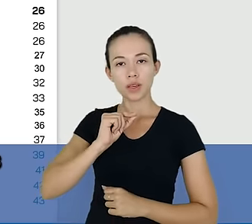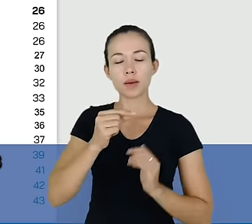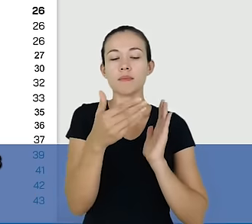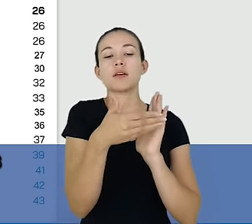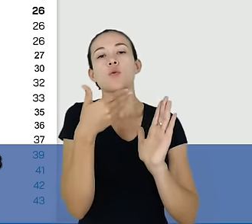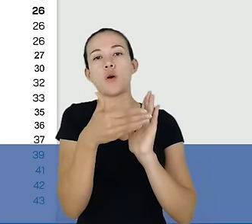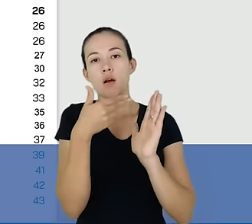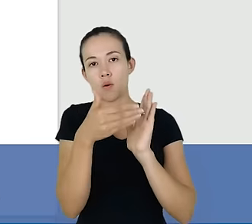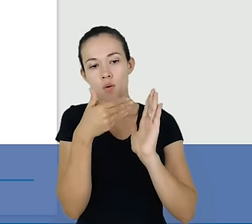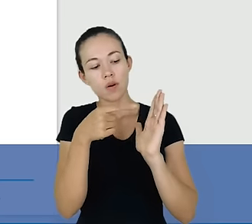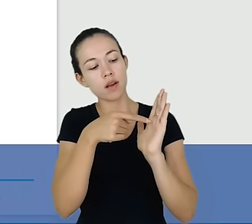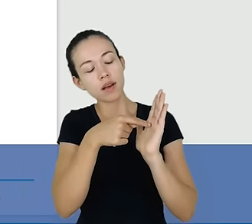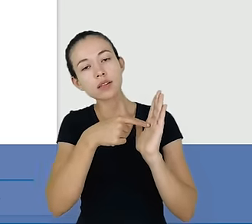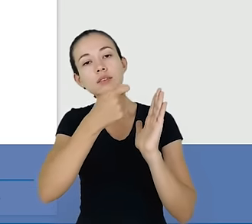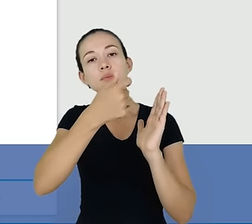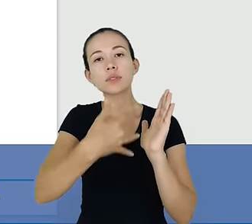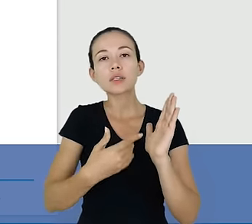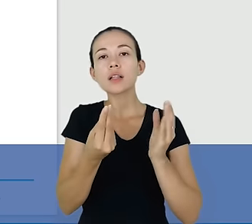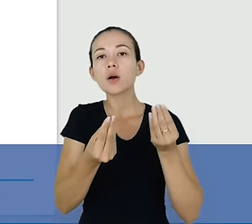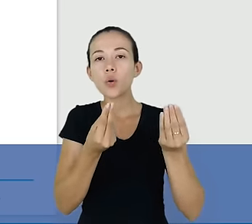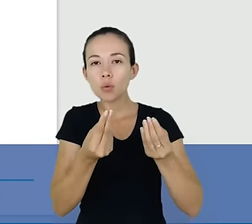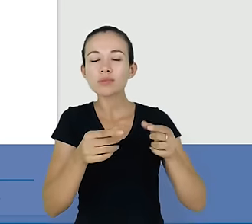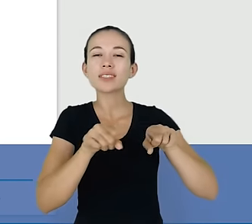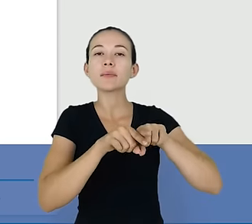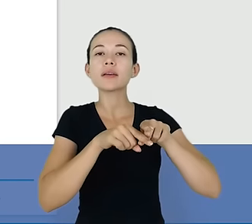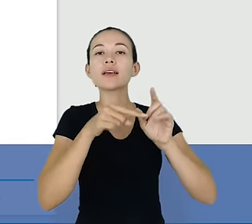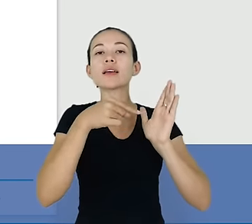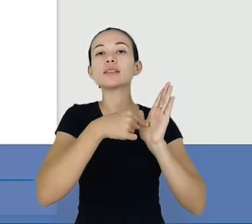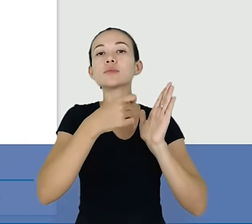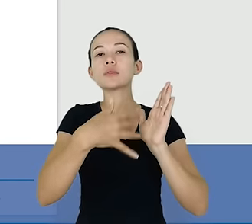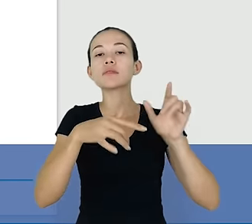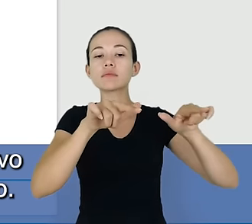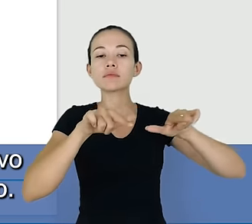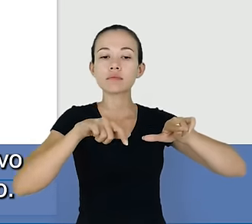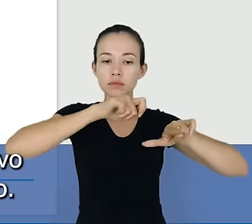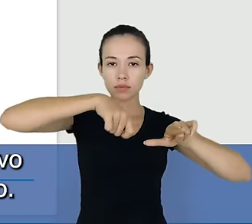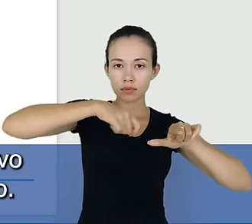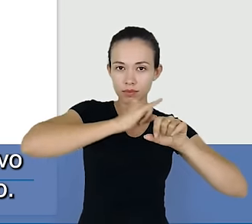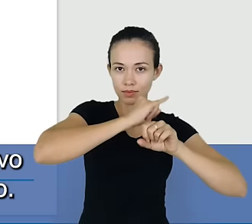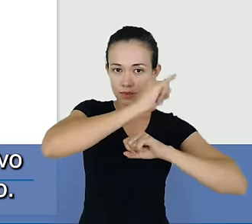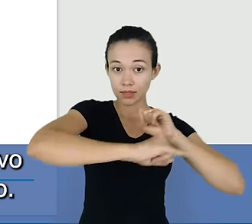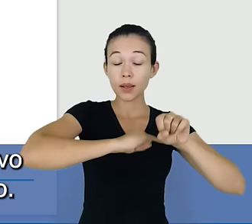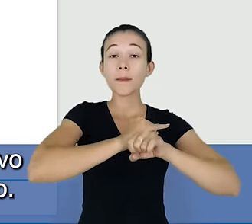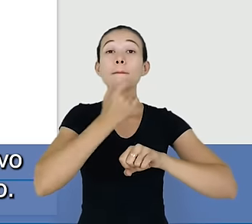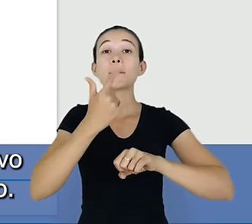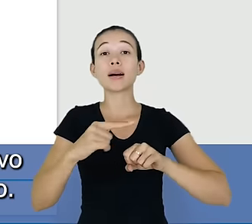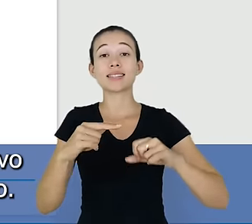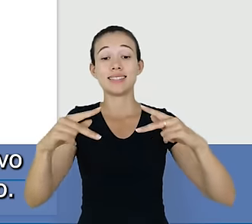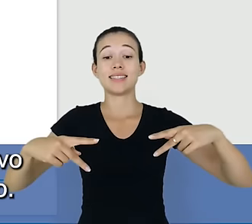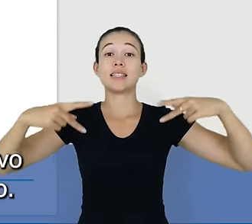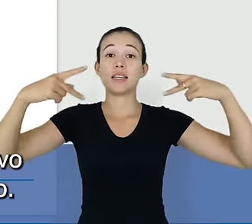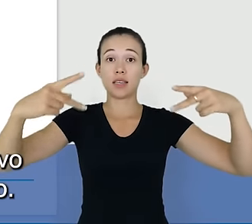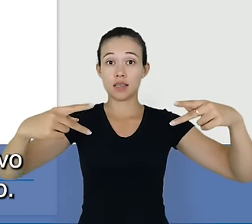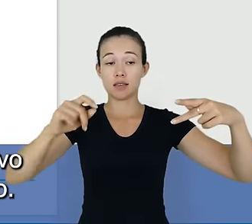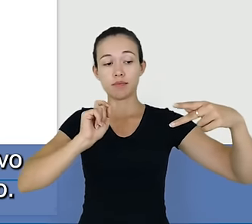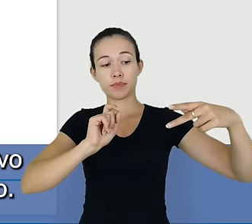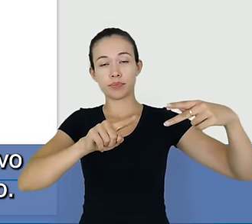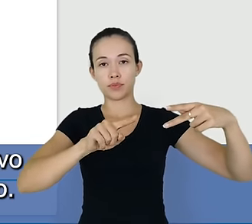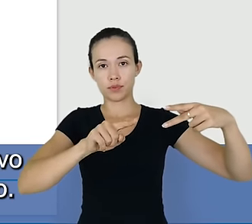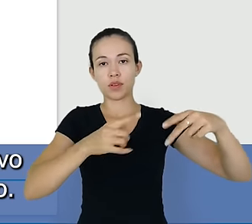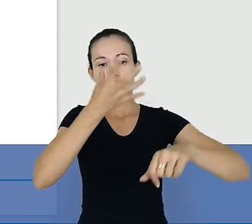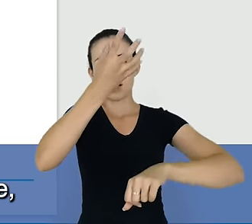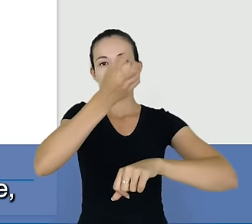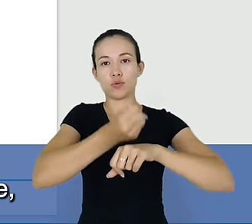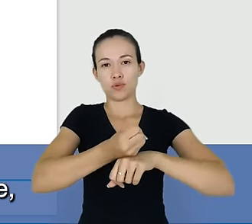certificado digital eu venho aqui e clico ele traz o link para fazer o download de um aplicativo que eu vou ter que fazer a